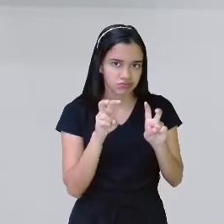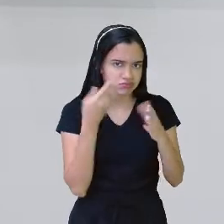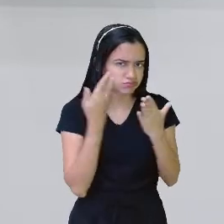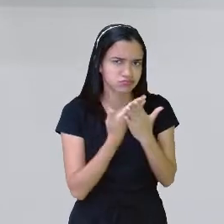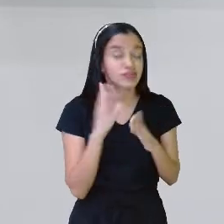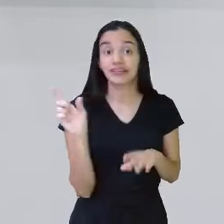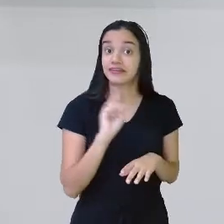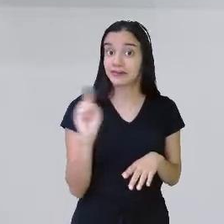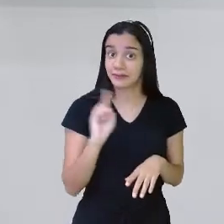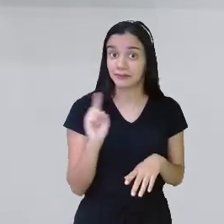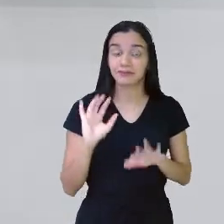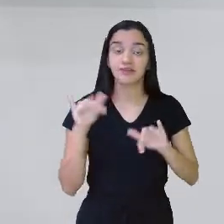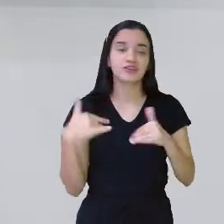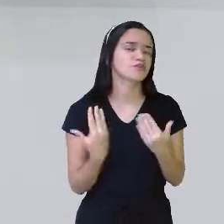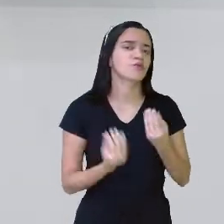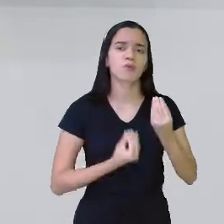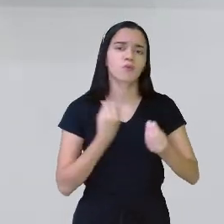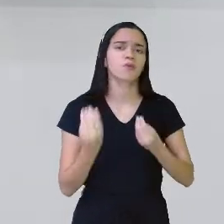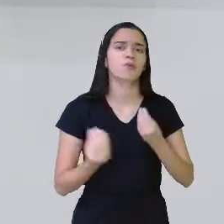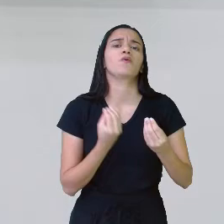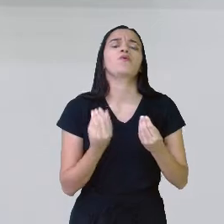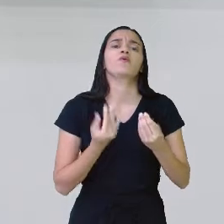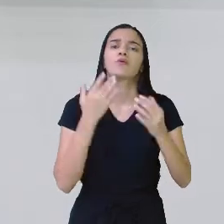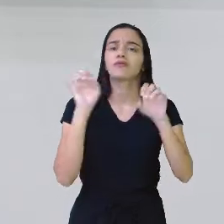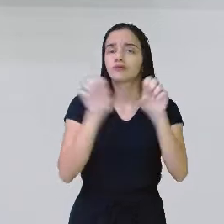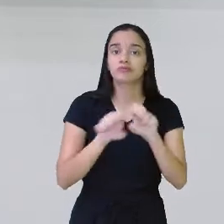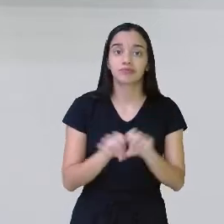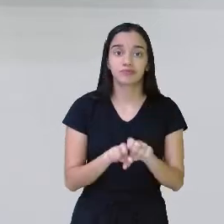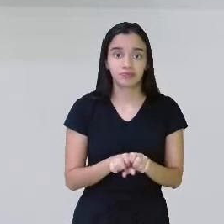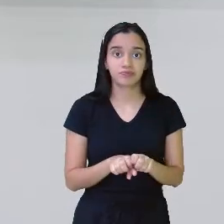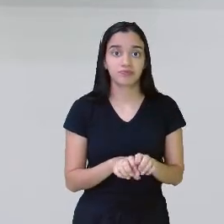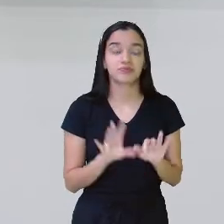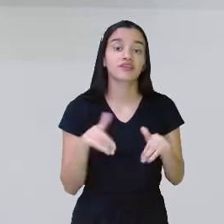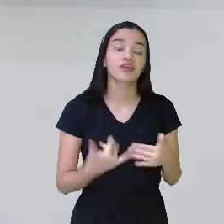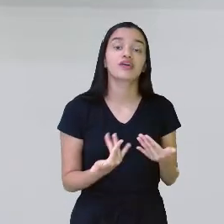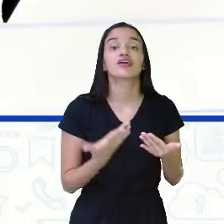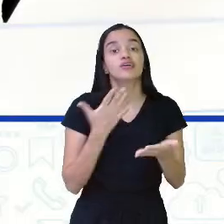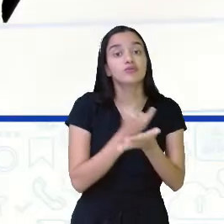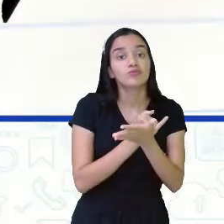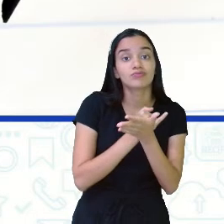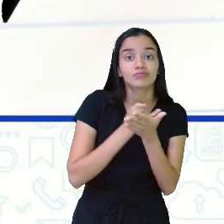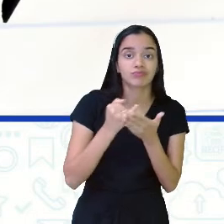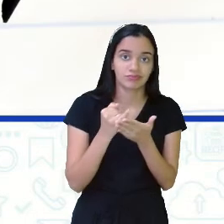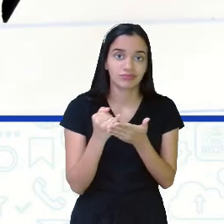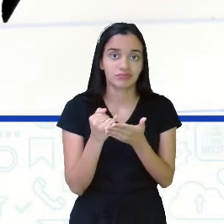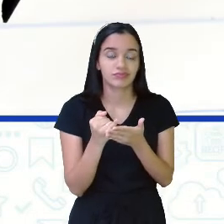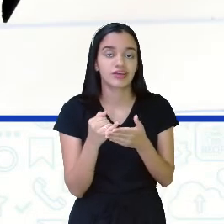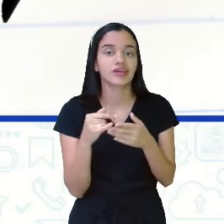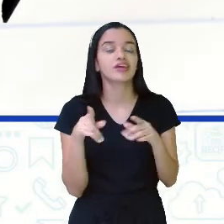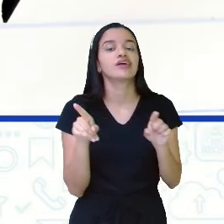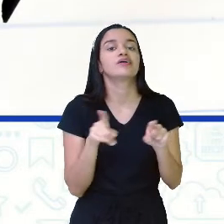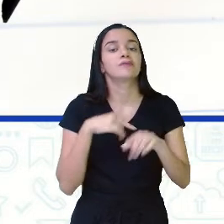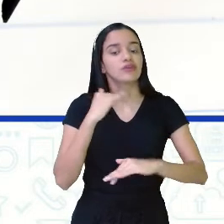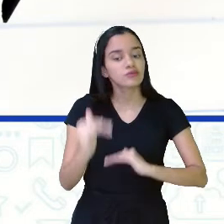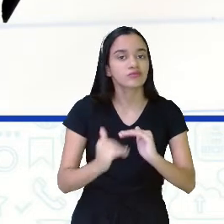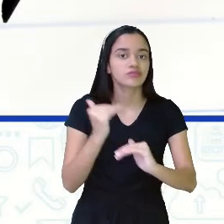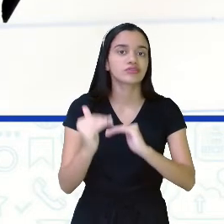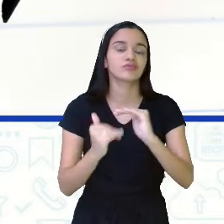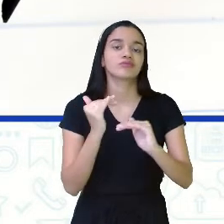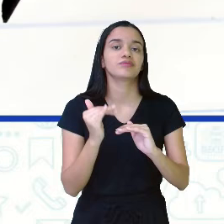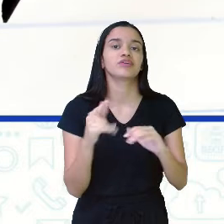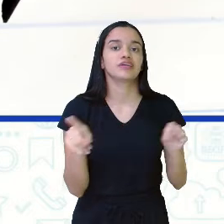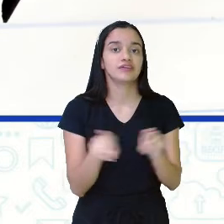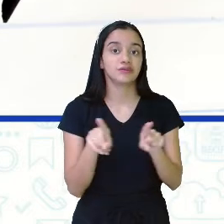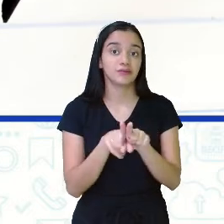novo. Tá? Então, como é que a gente se estrutura? A gente estrutura em uma introdução, em um desenvolvimento e em